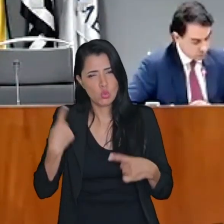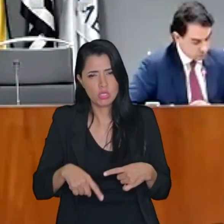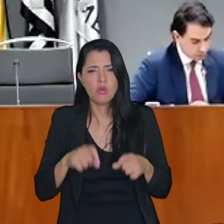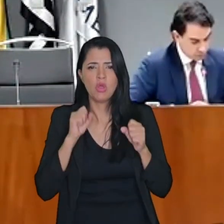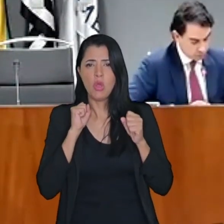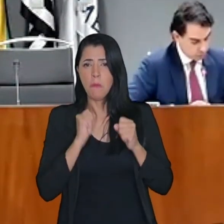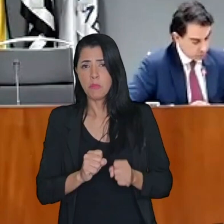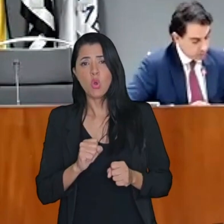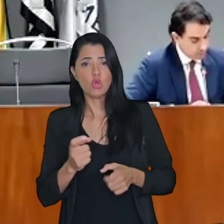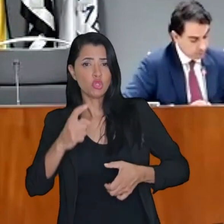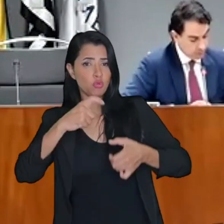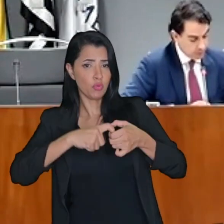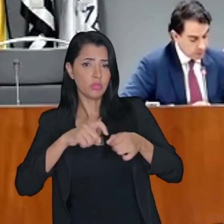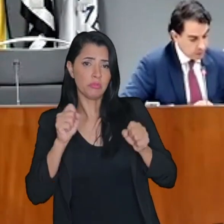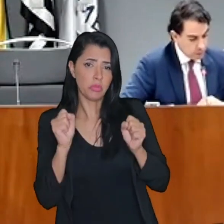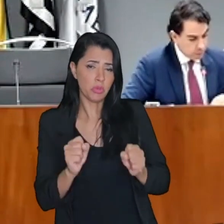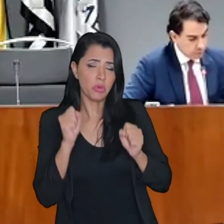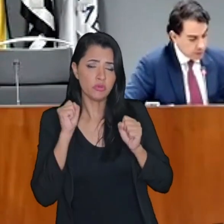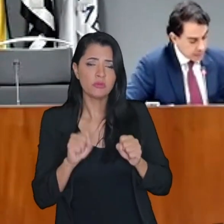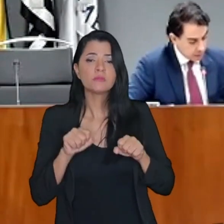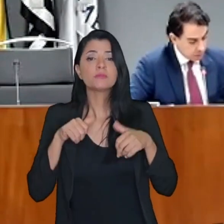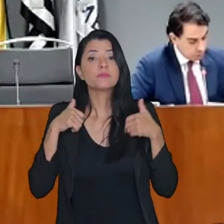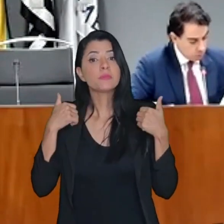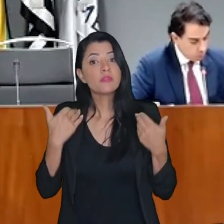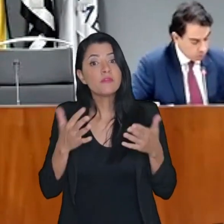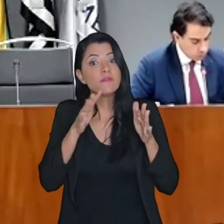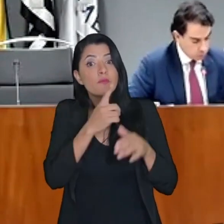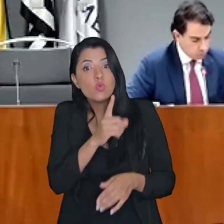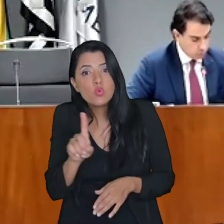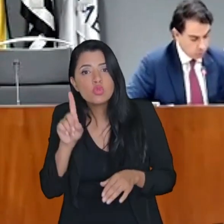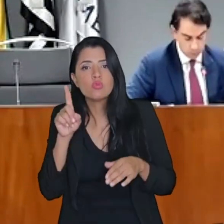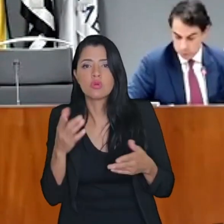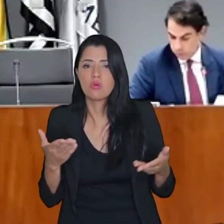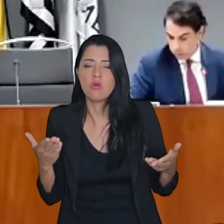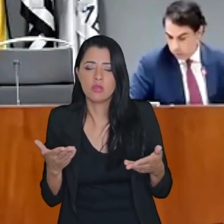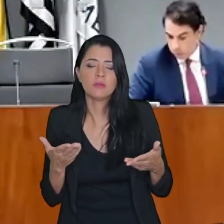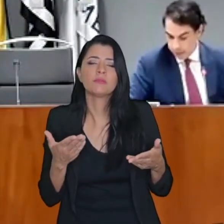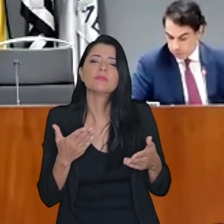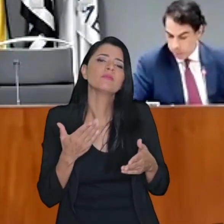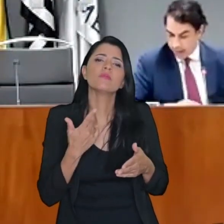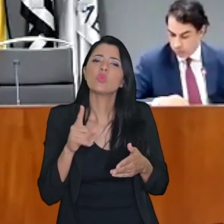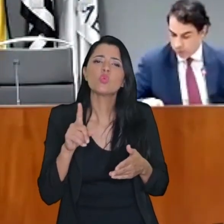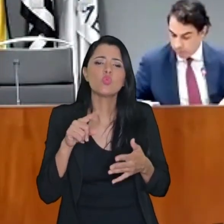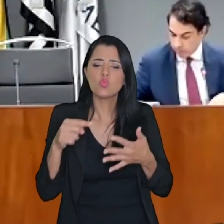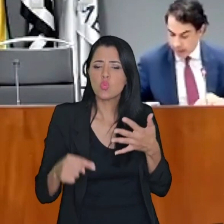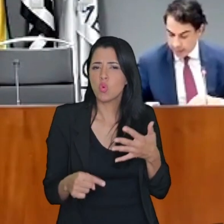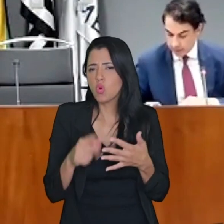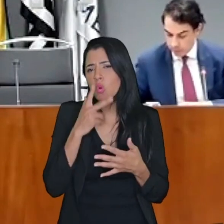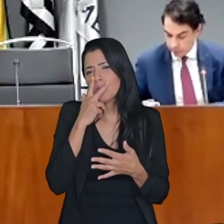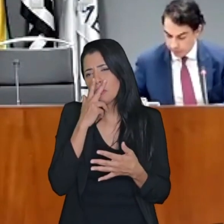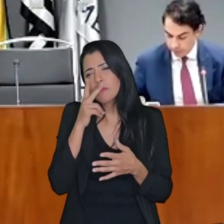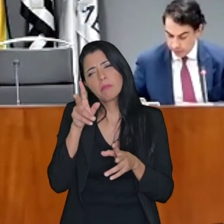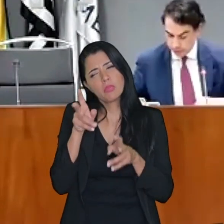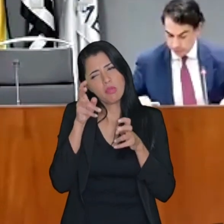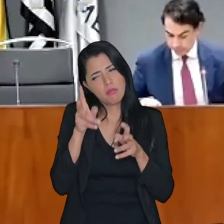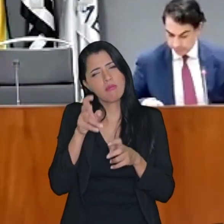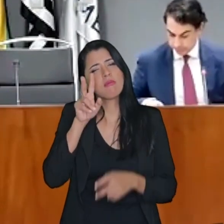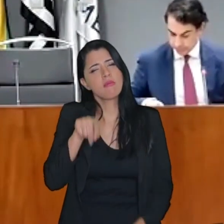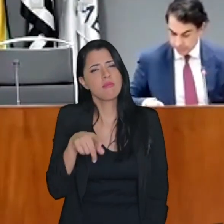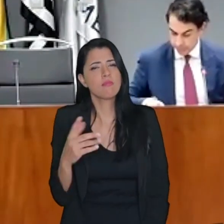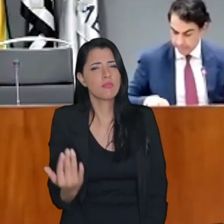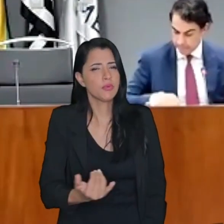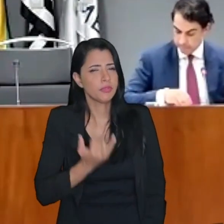pode eventualmente voltar ao tema. E, por fim, um outro aspecto que me parece importante